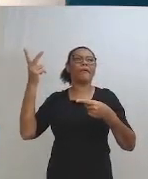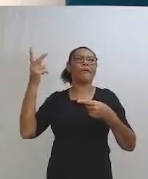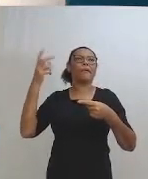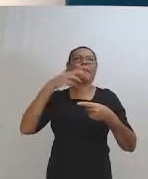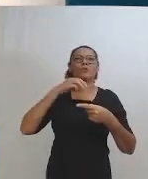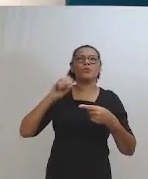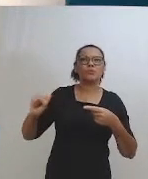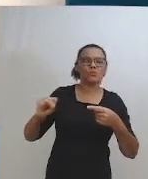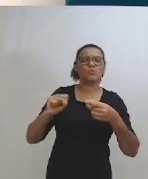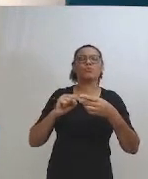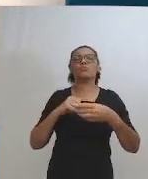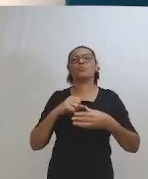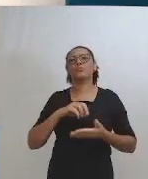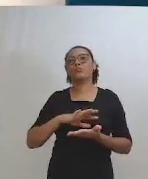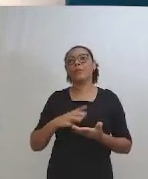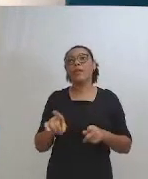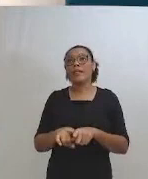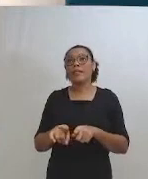Também se fala a necessidade